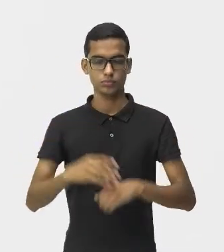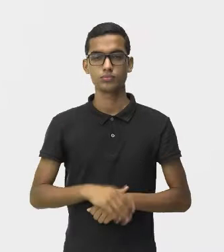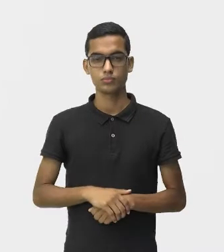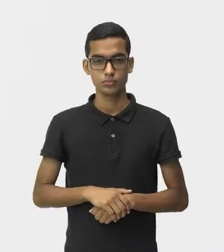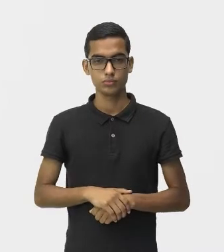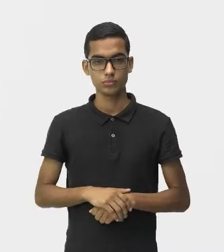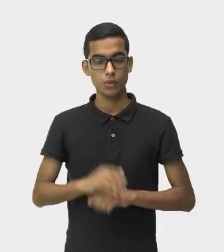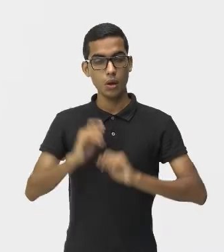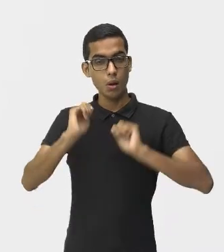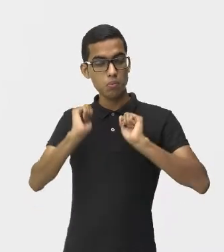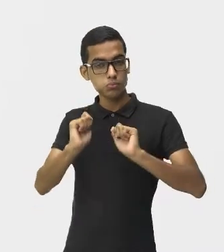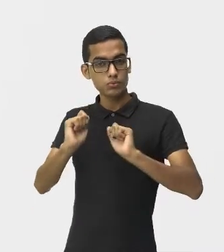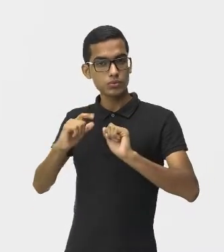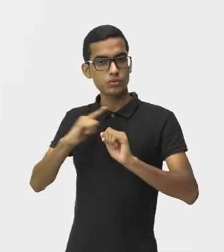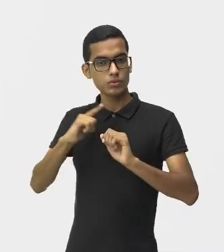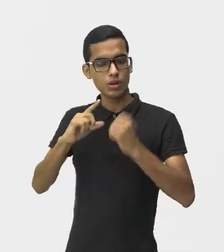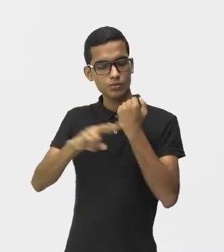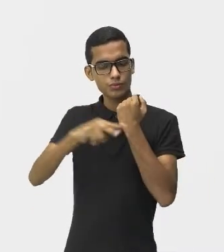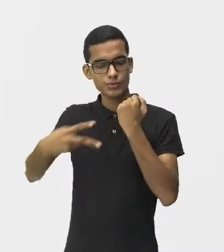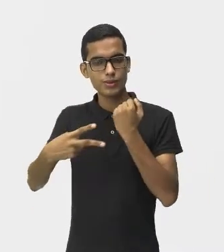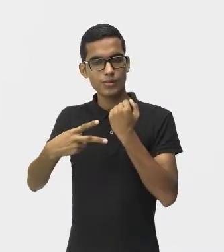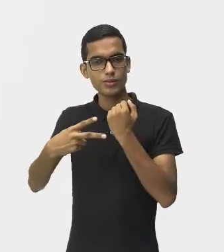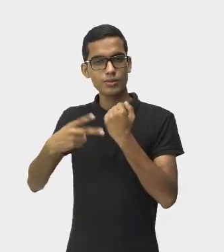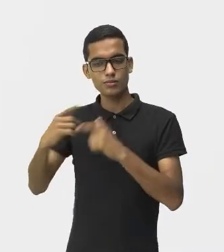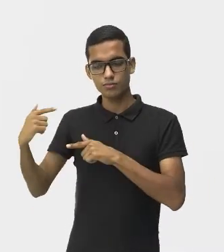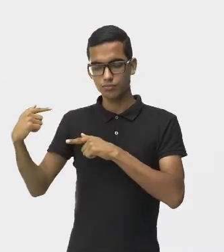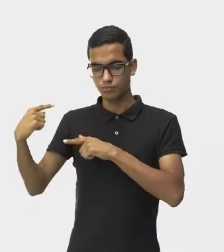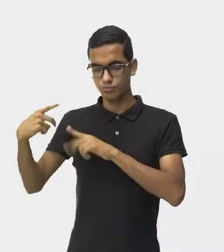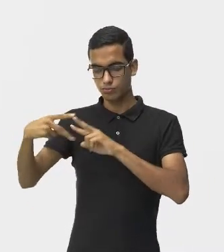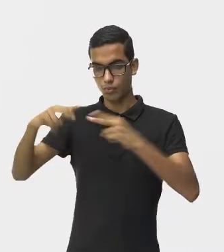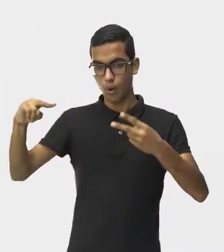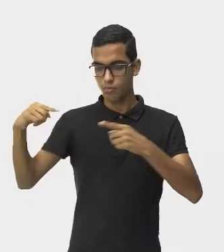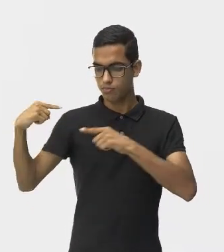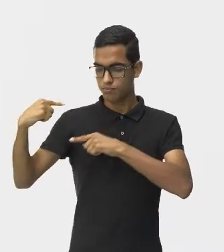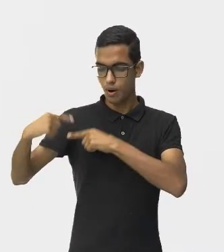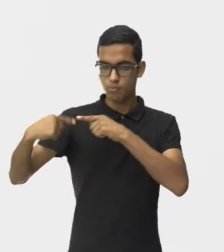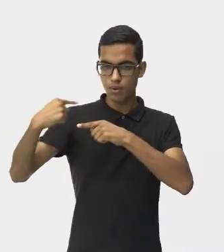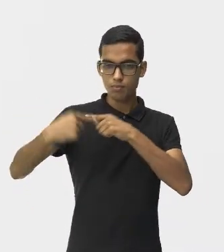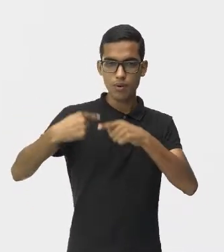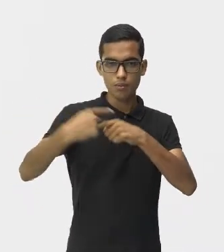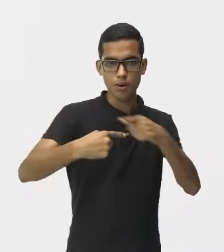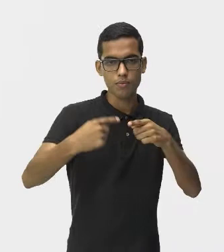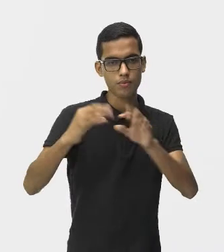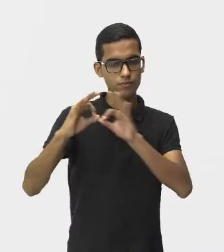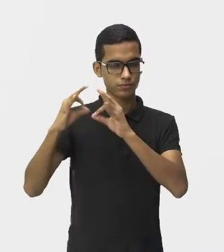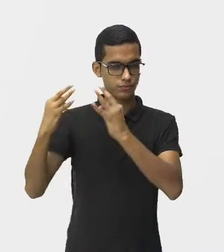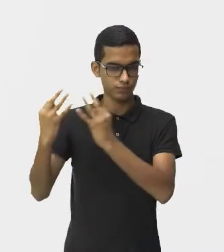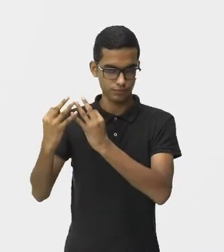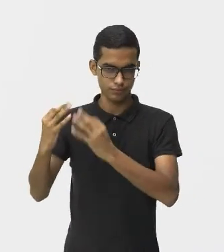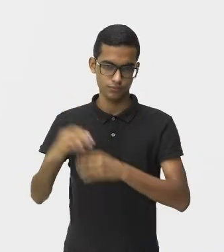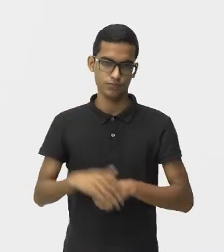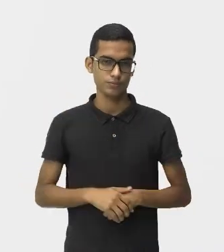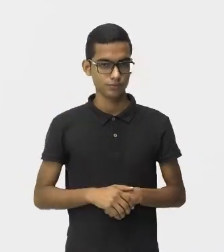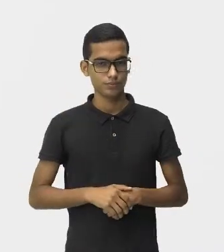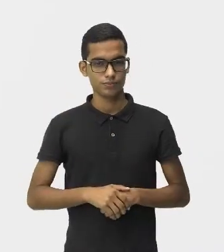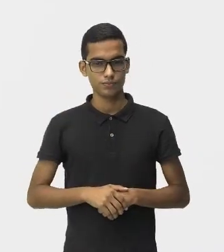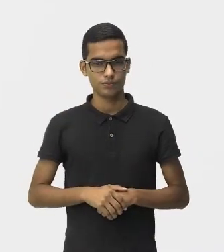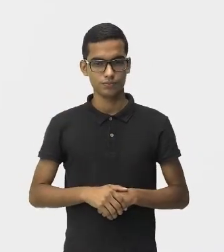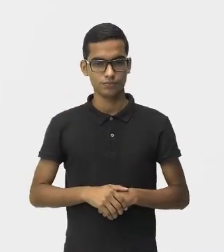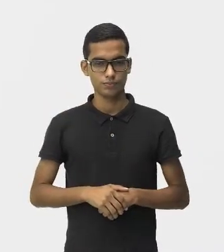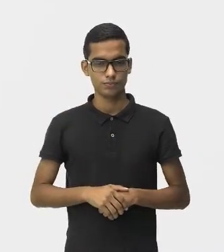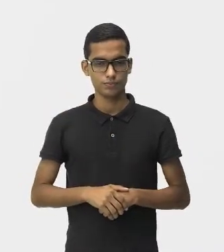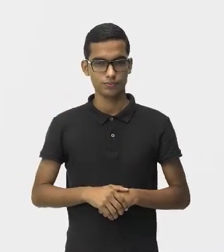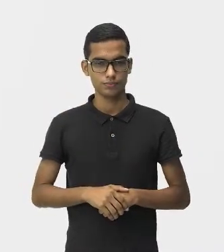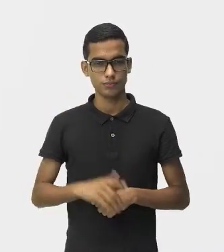aos descendentes. Existem 2 tipos de mutações cromossômicas. A que a gente chama de estruturais, como